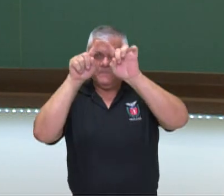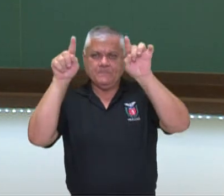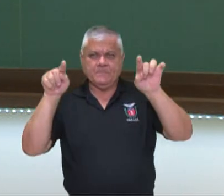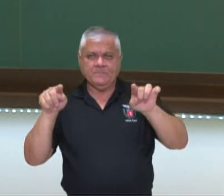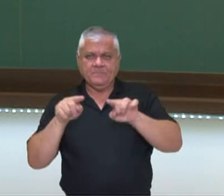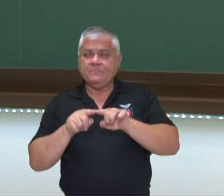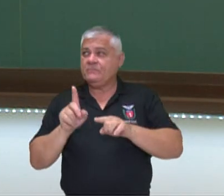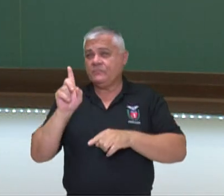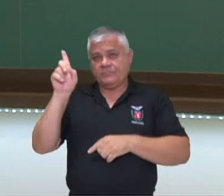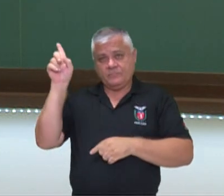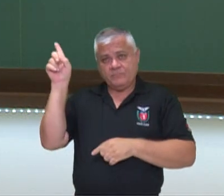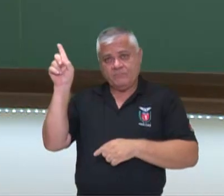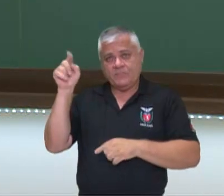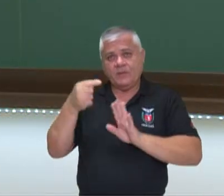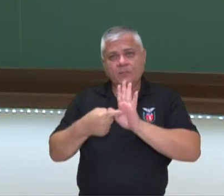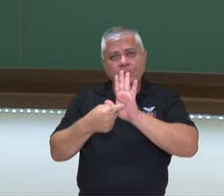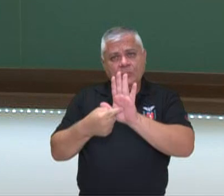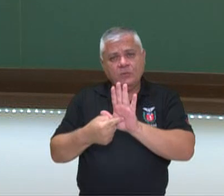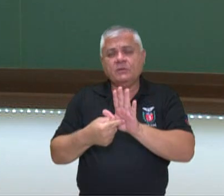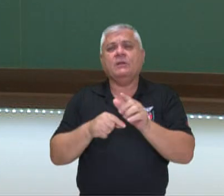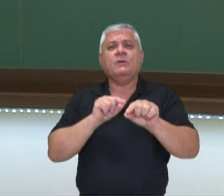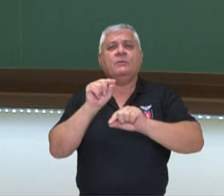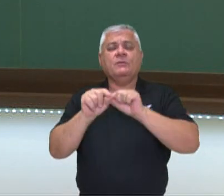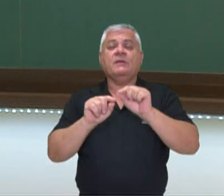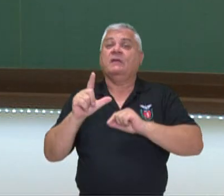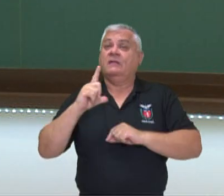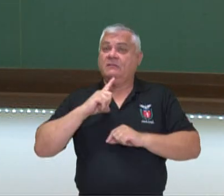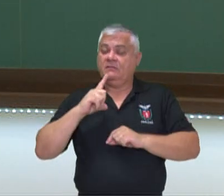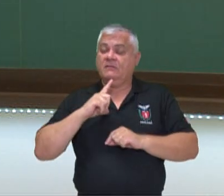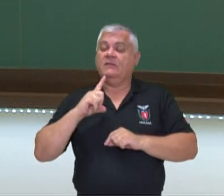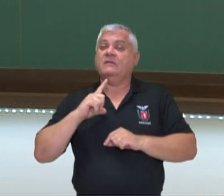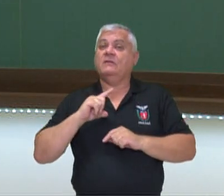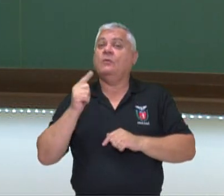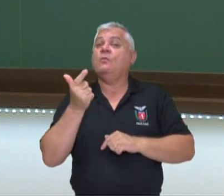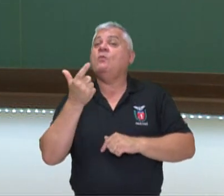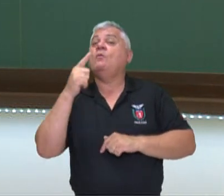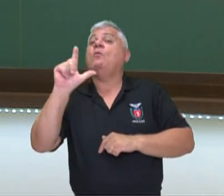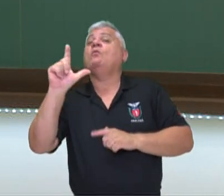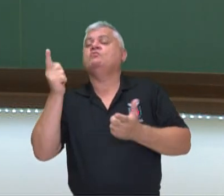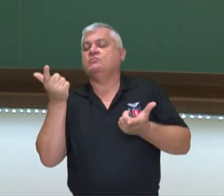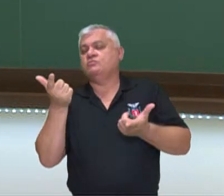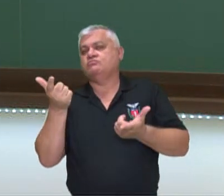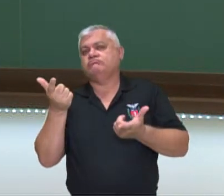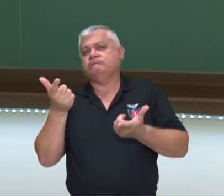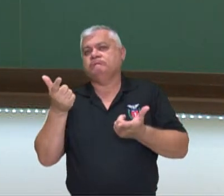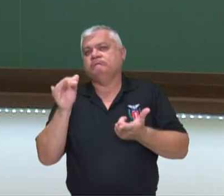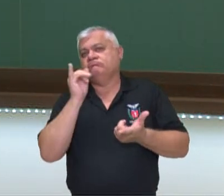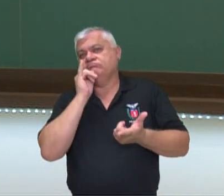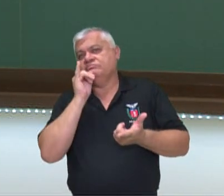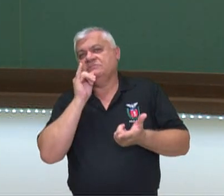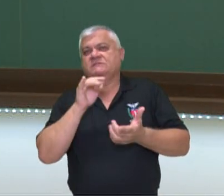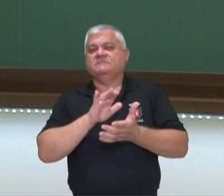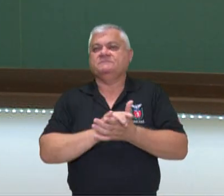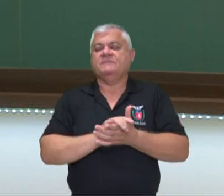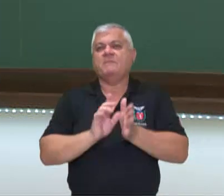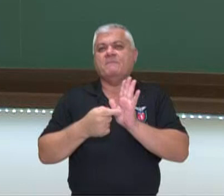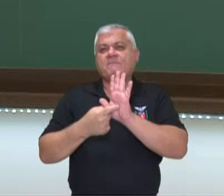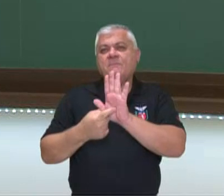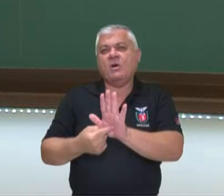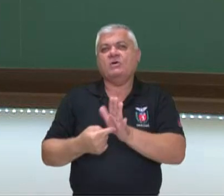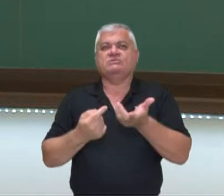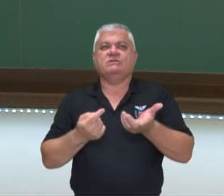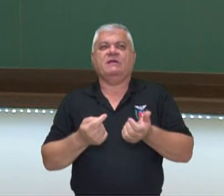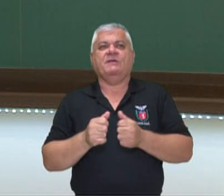que nós vamos mostrar também uma situação onde traz a nossa tia aqui, ó, que ela vem de uma